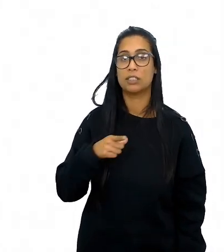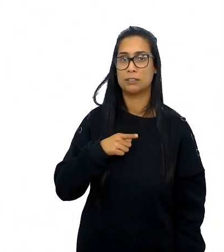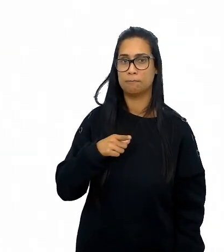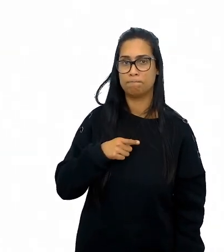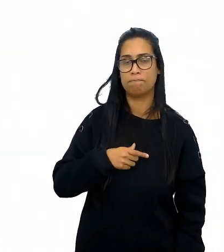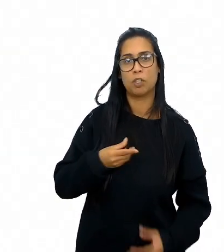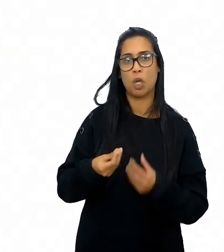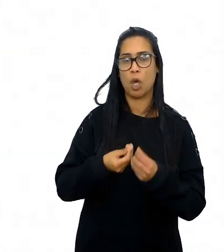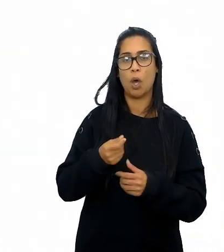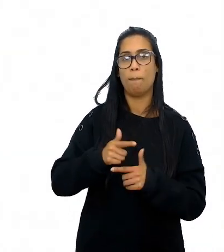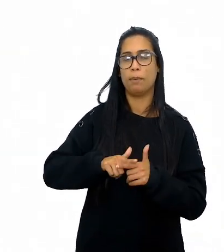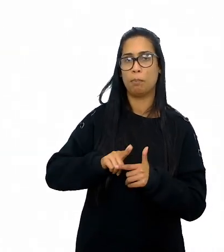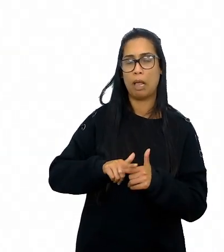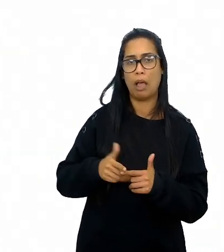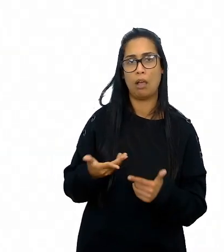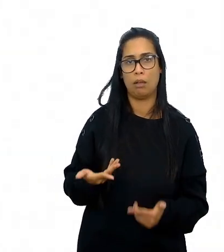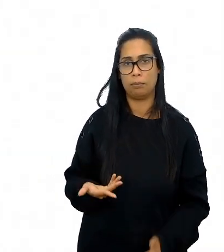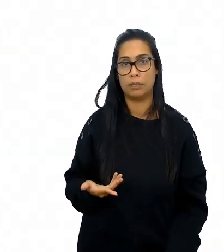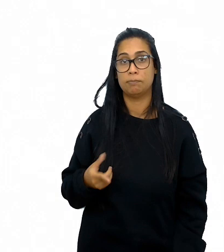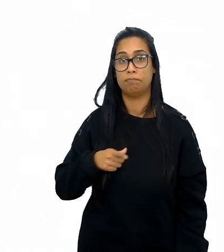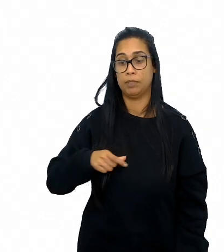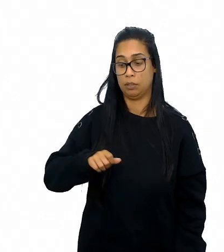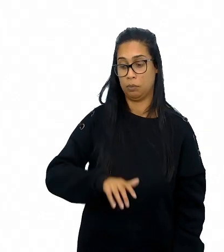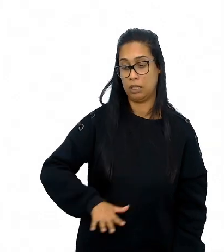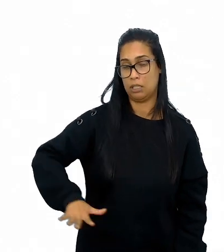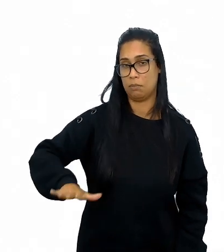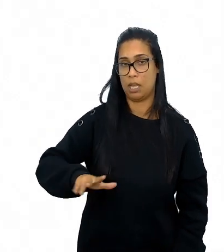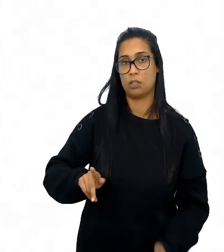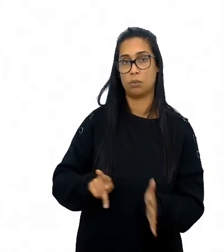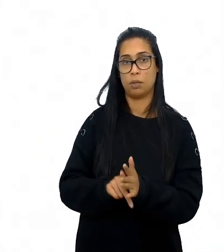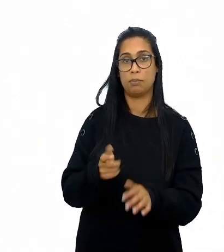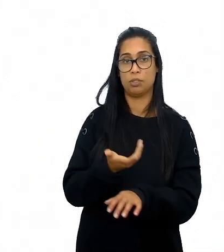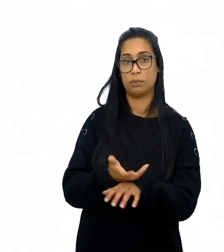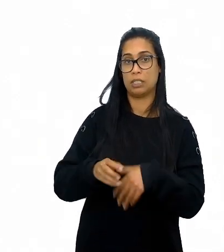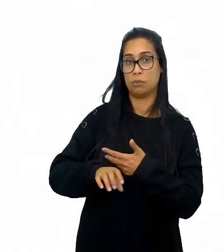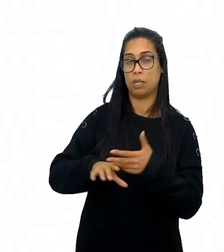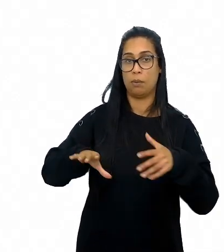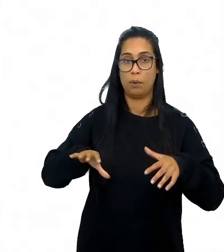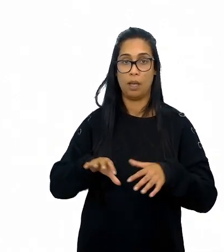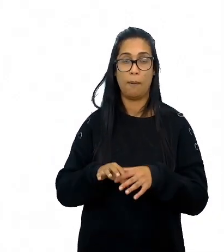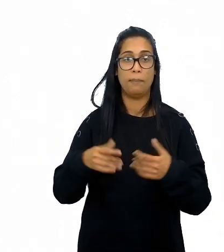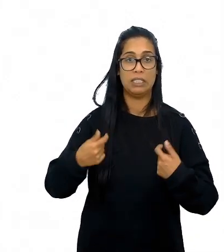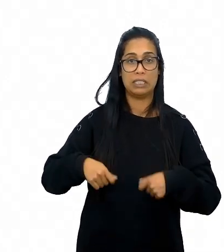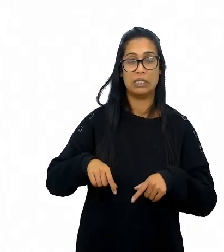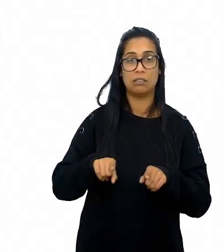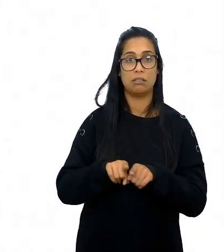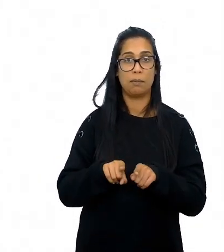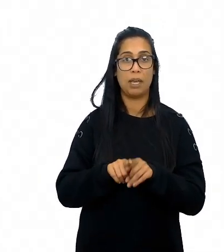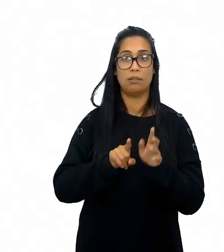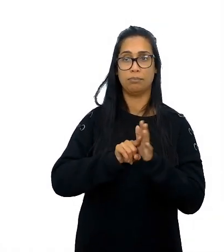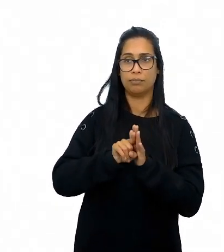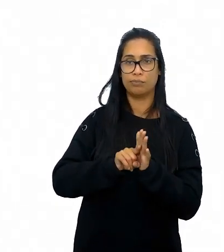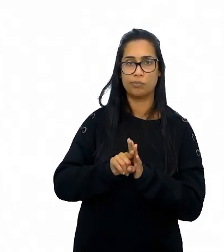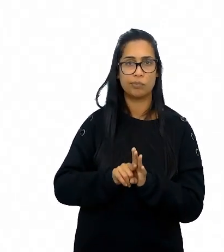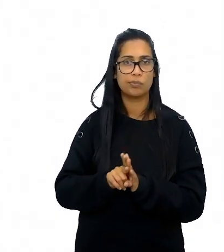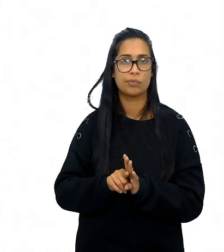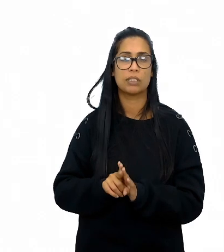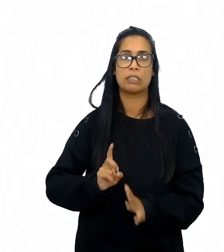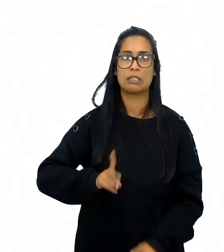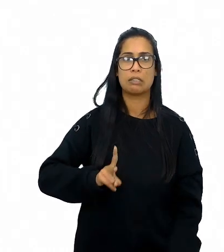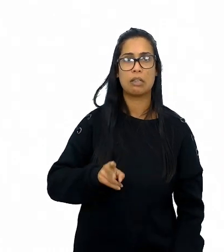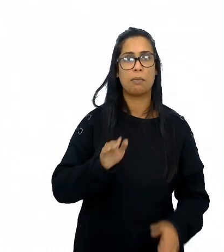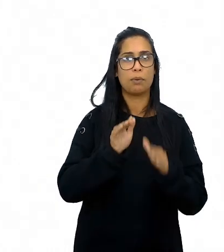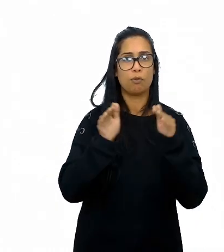de problemas num ambiente ali interdisciplinar, né, em atividades que são atividades investigativas, que vão colocar o